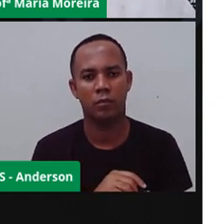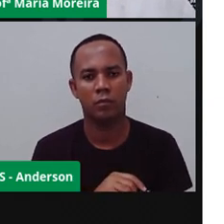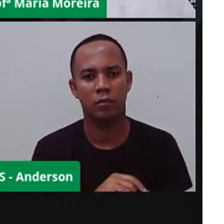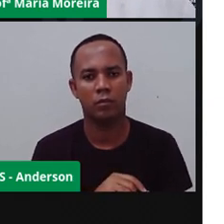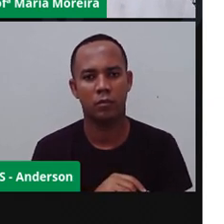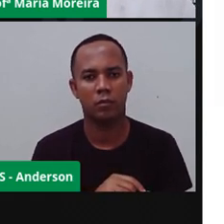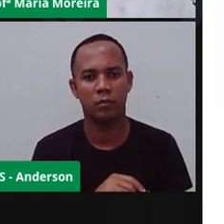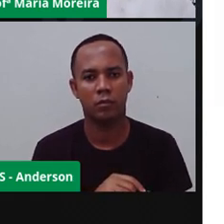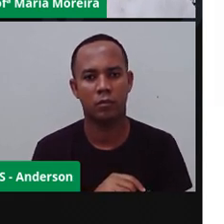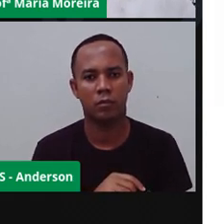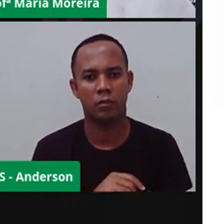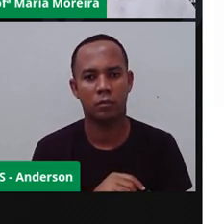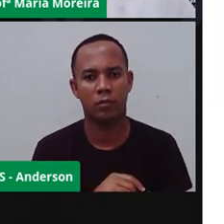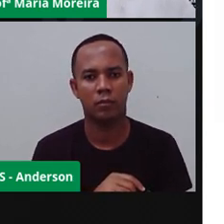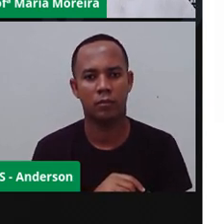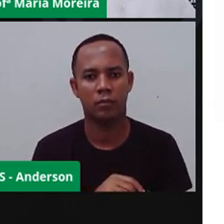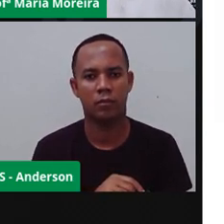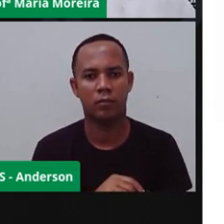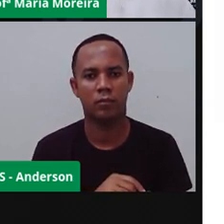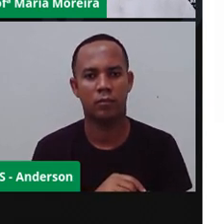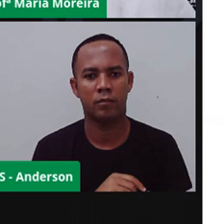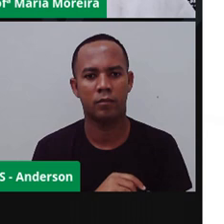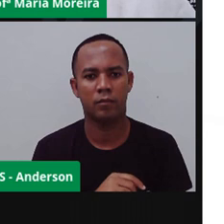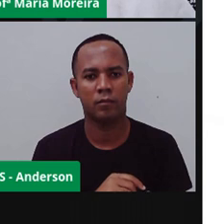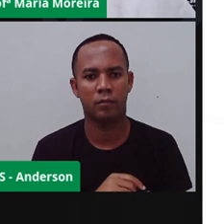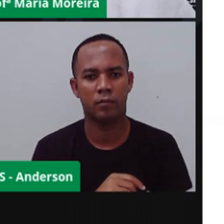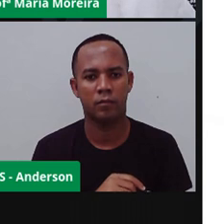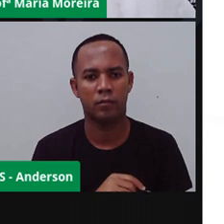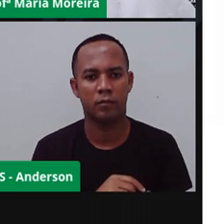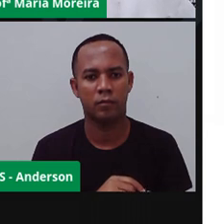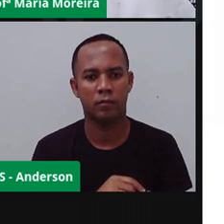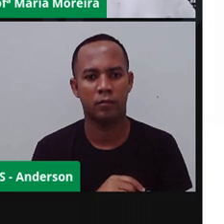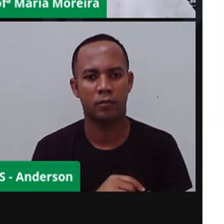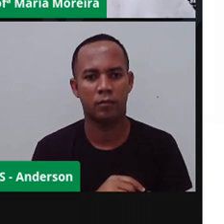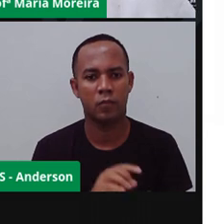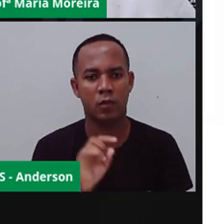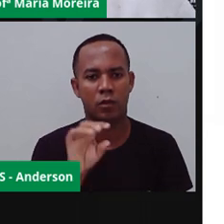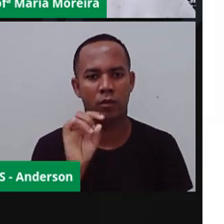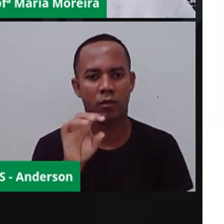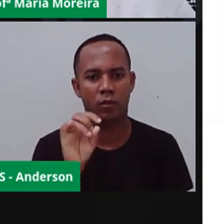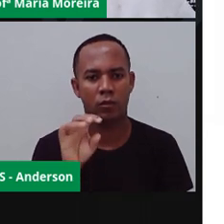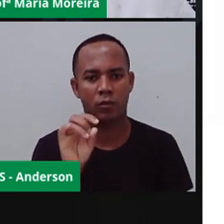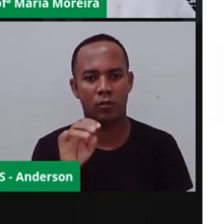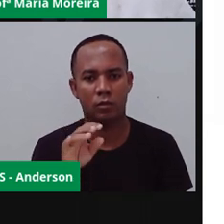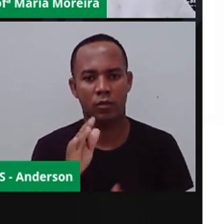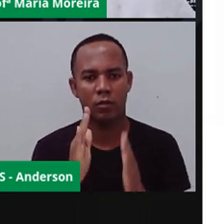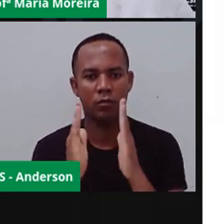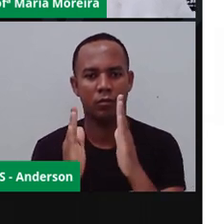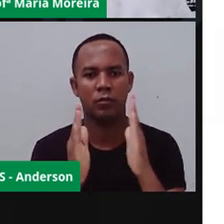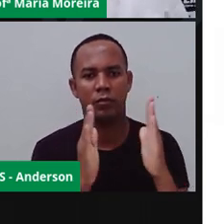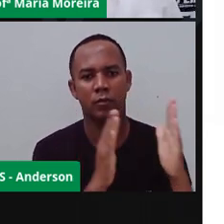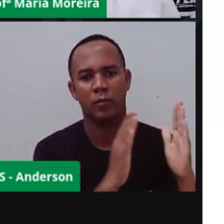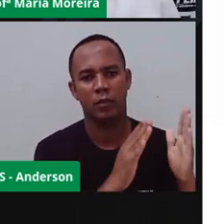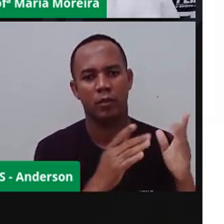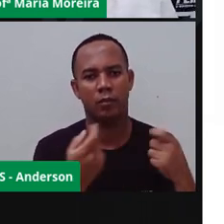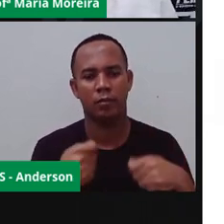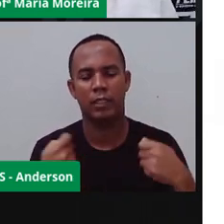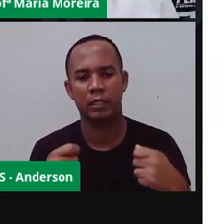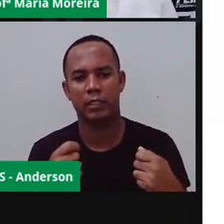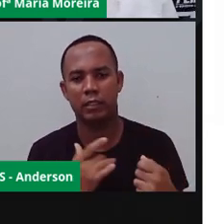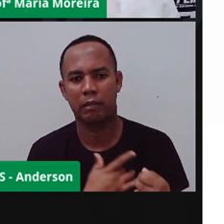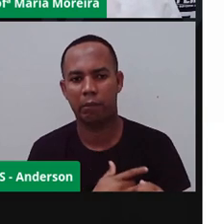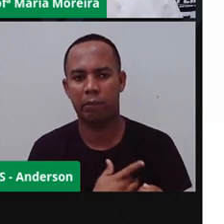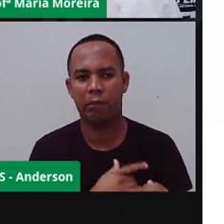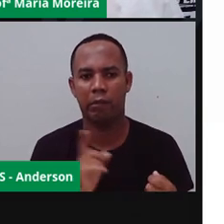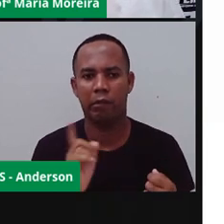aqui também. É só uma biblioteca, querido. Não precisa ter medo. Por que isso aqui é uma crítica? Porque as